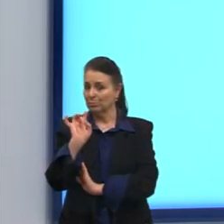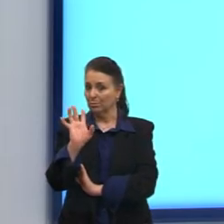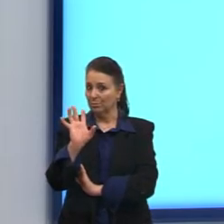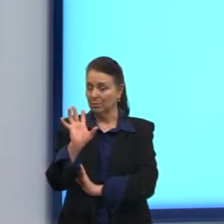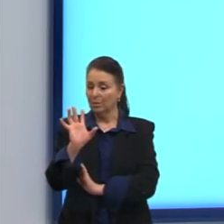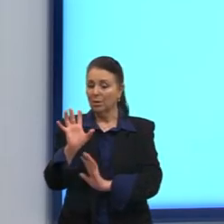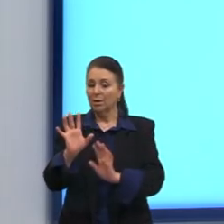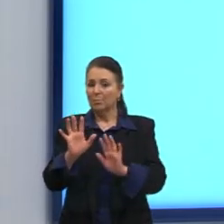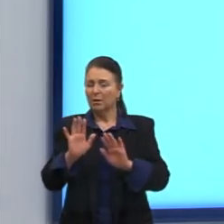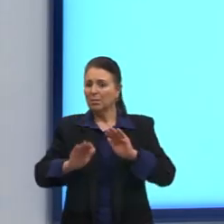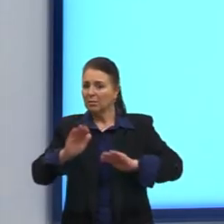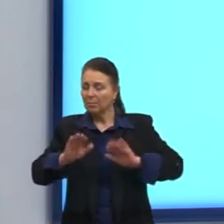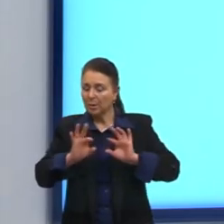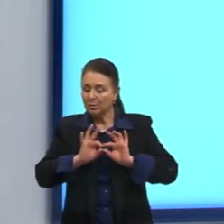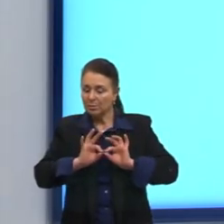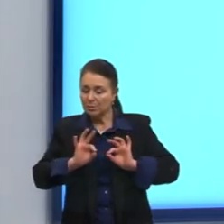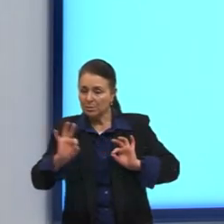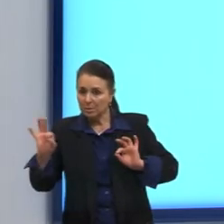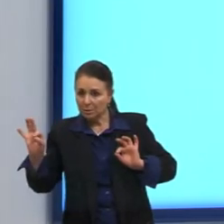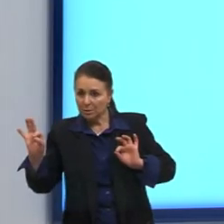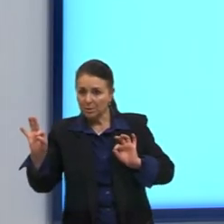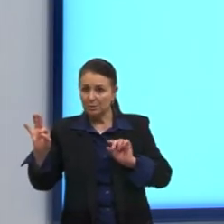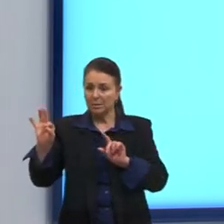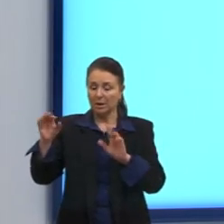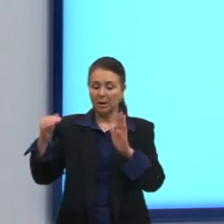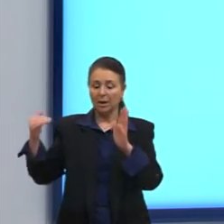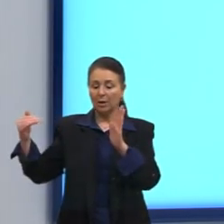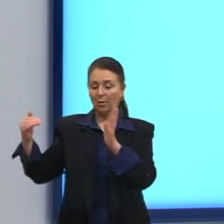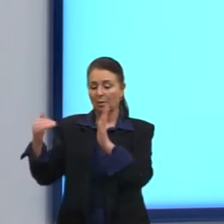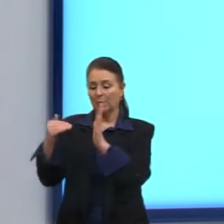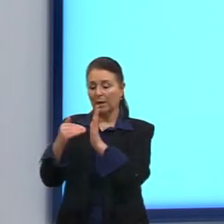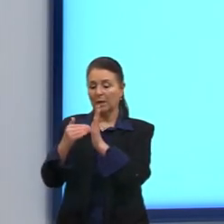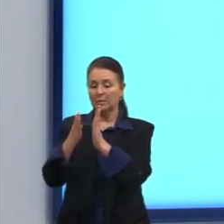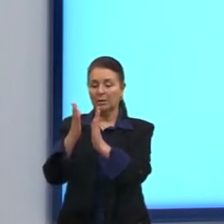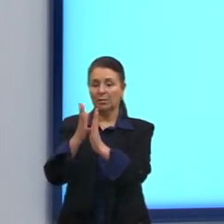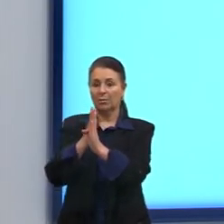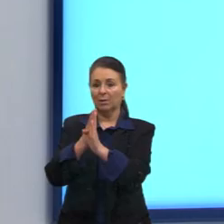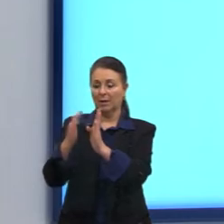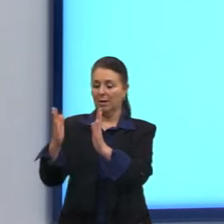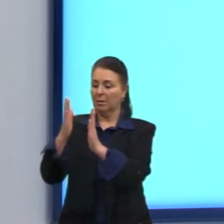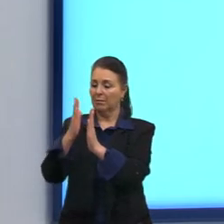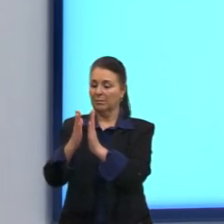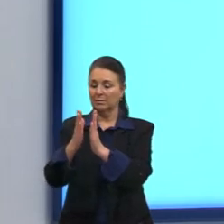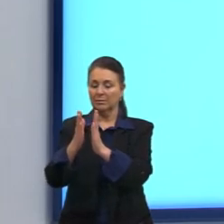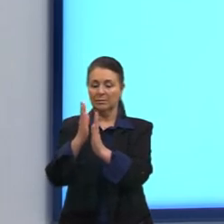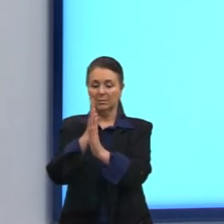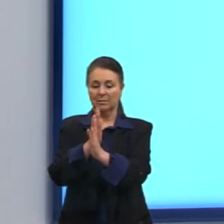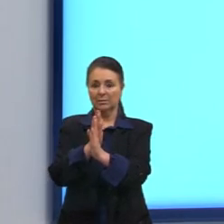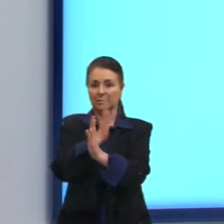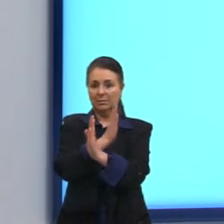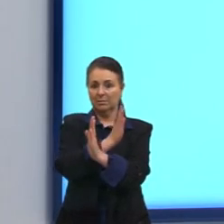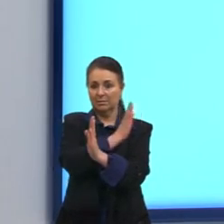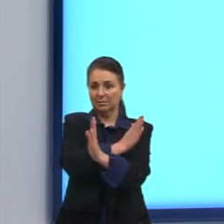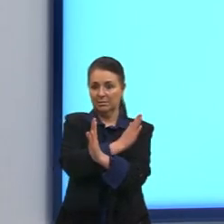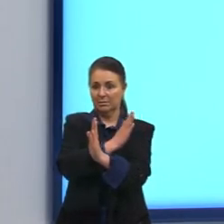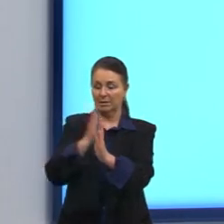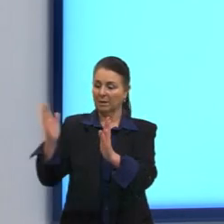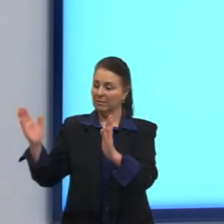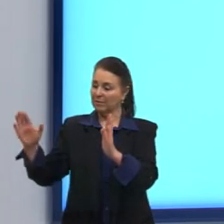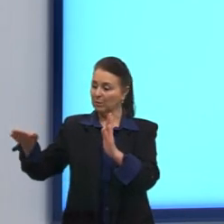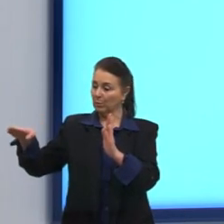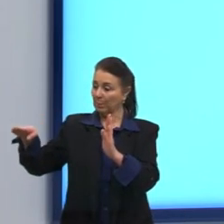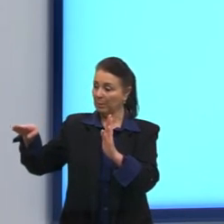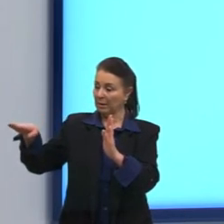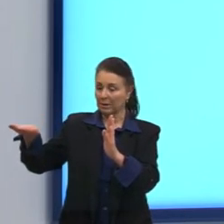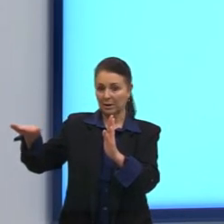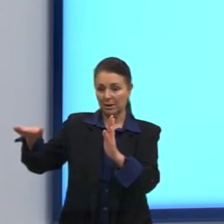conforme a distância, enfim, que vai passando, a gente pode começar a representar assim, ó, porque ela começa a ficar cada vez mais plana. Um